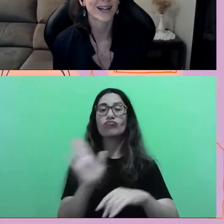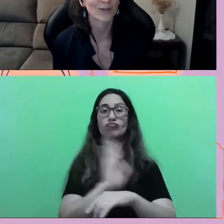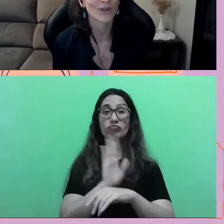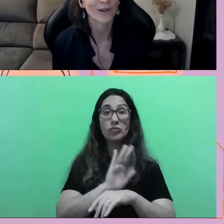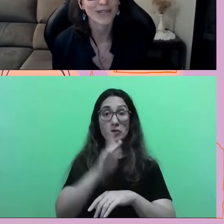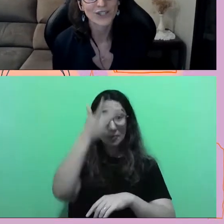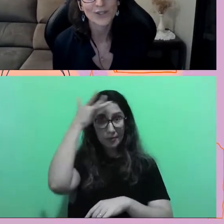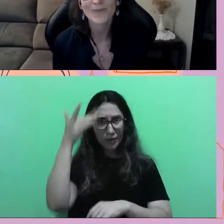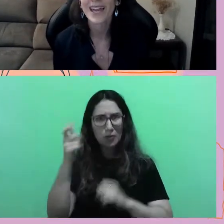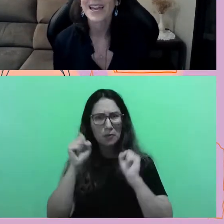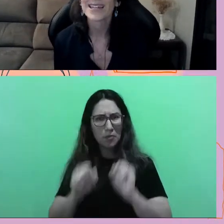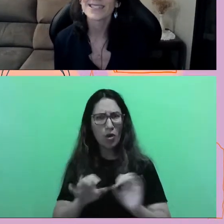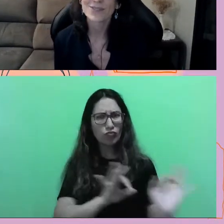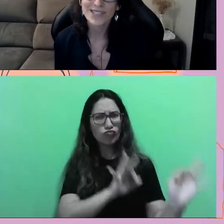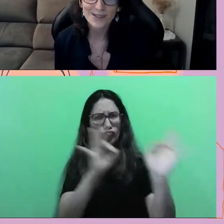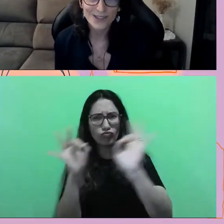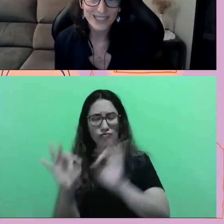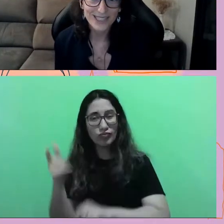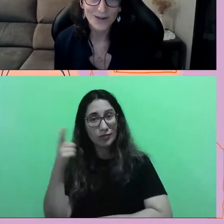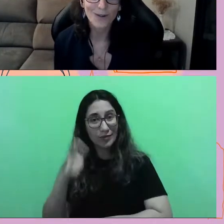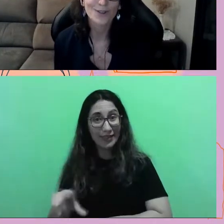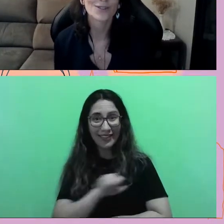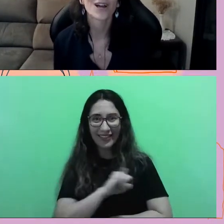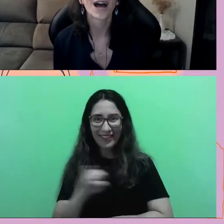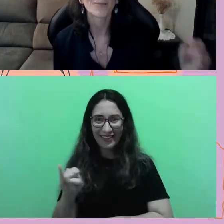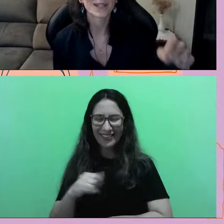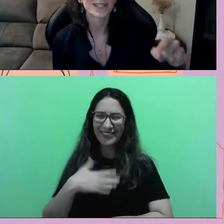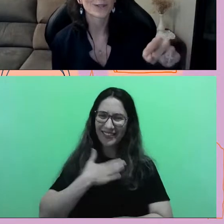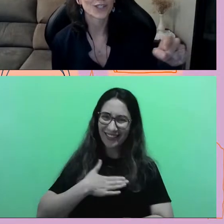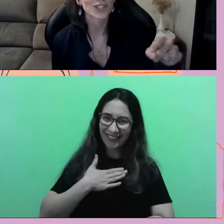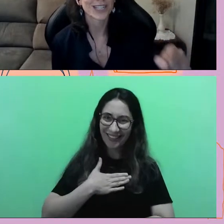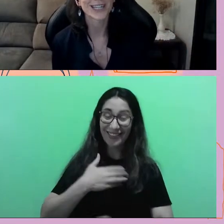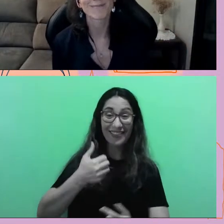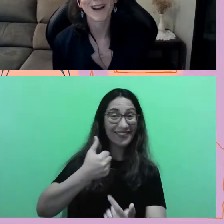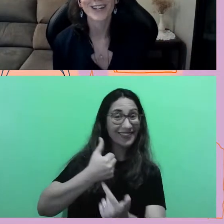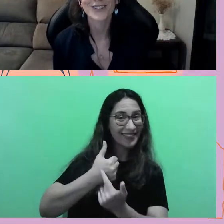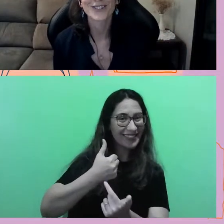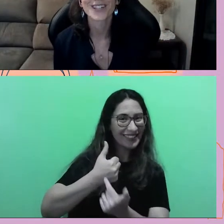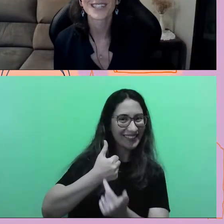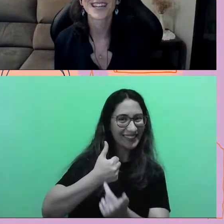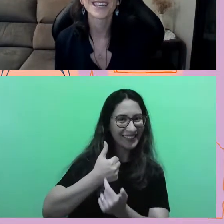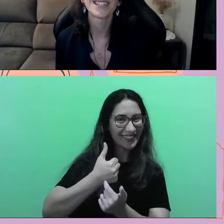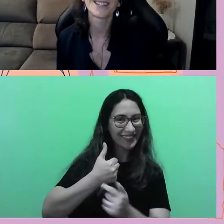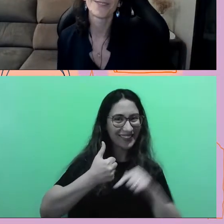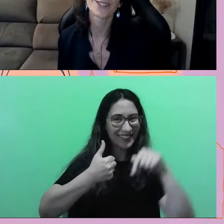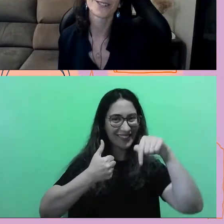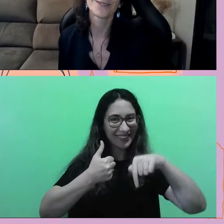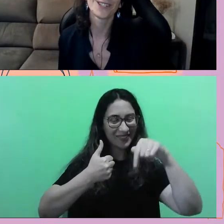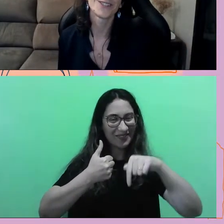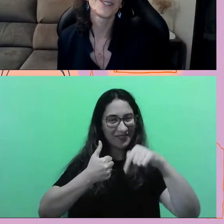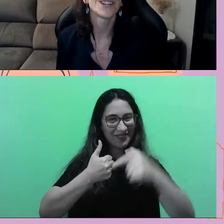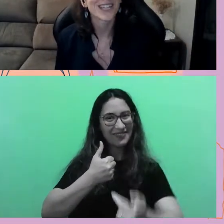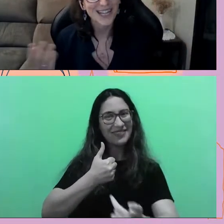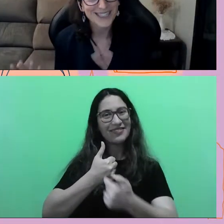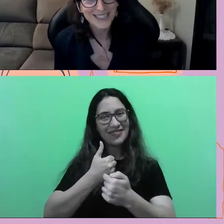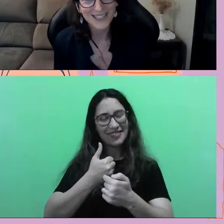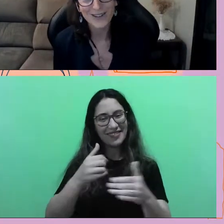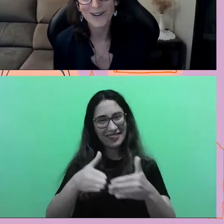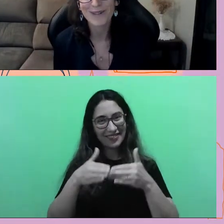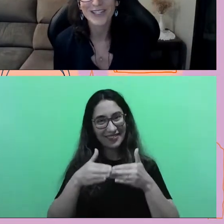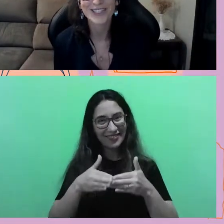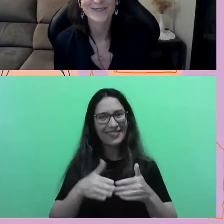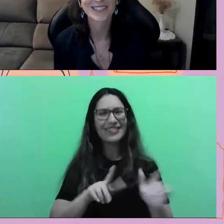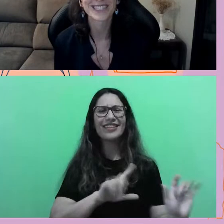quiser acessá-lo novamente. E se você gostou desse encontro, aperta em curtir aqui embaixo, né, embaixo do vídeo, e